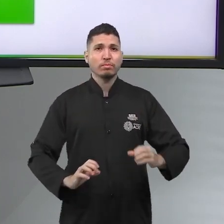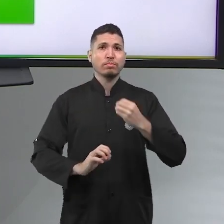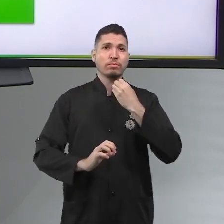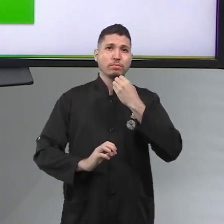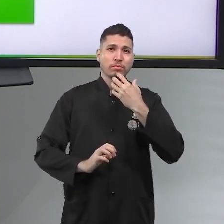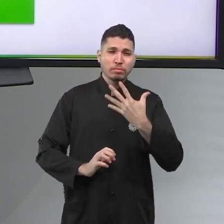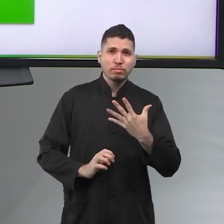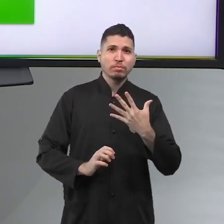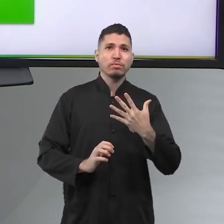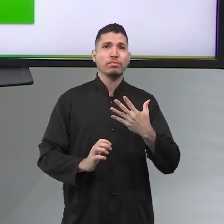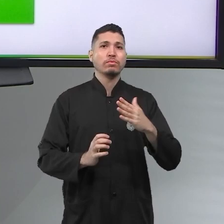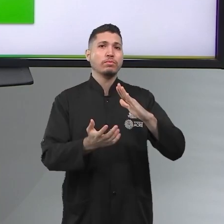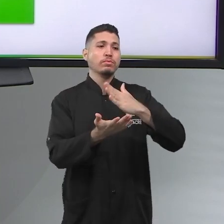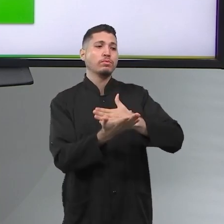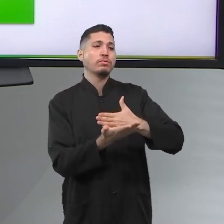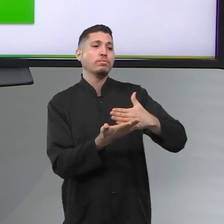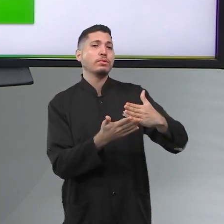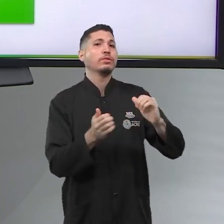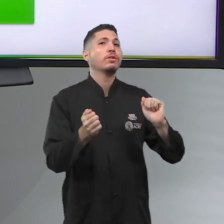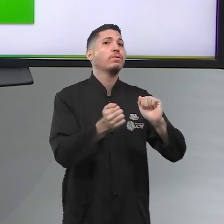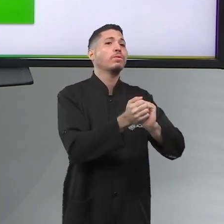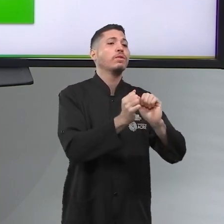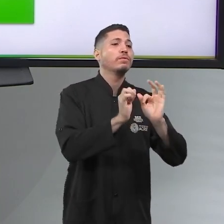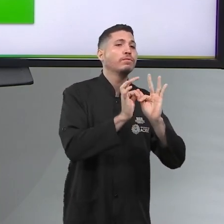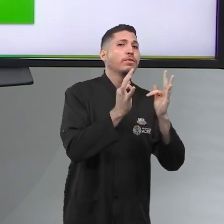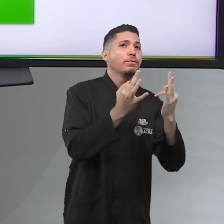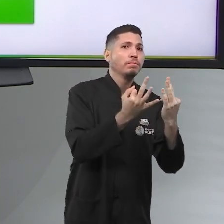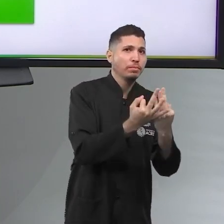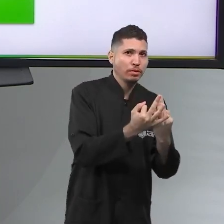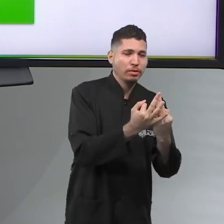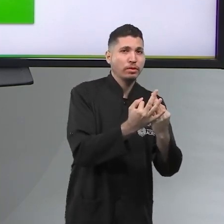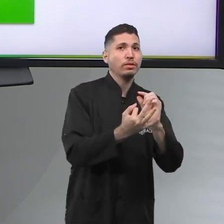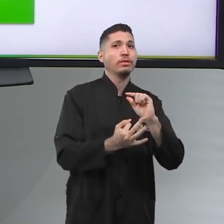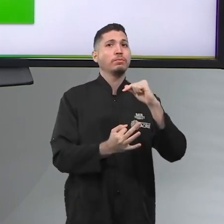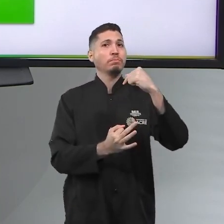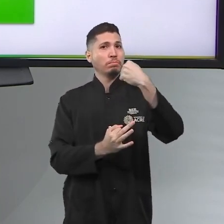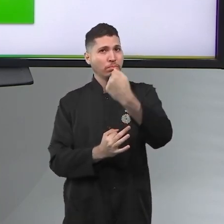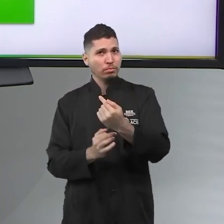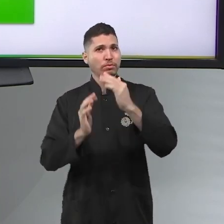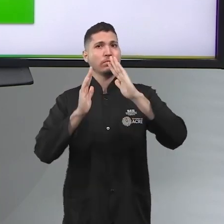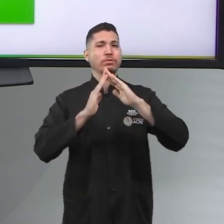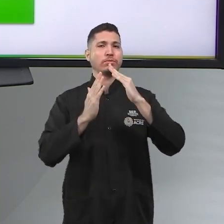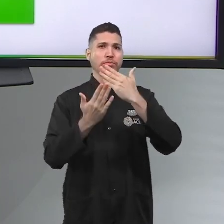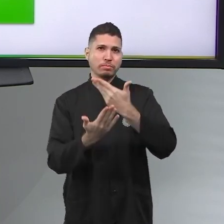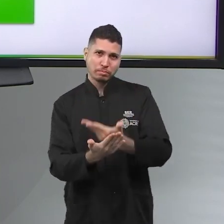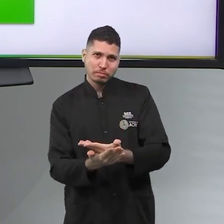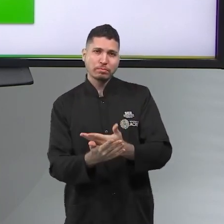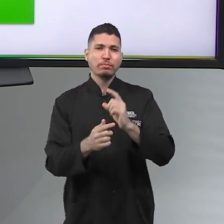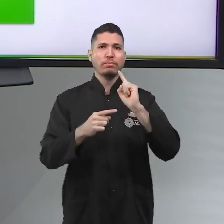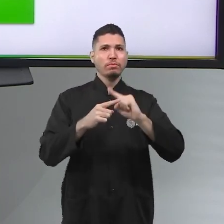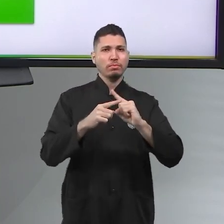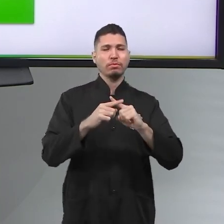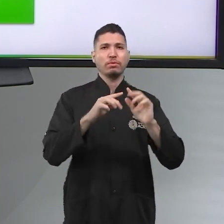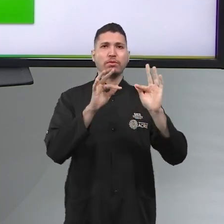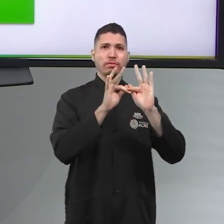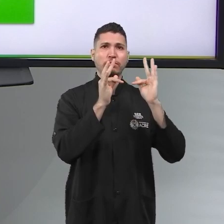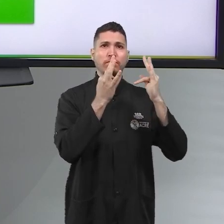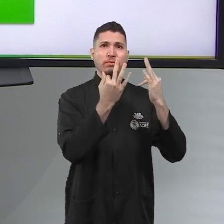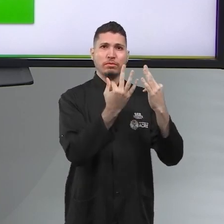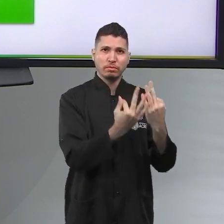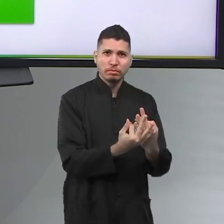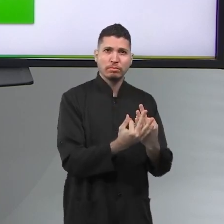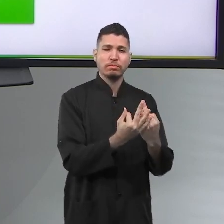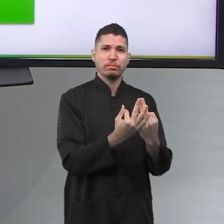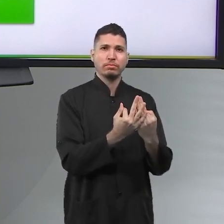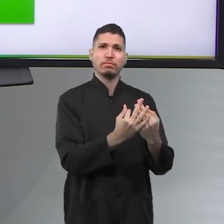não começa aprendendo, por exemplo, na escola. Você aprende na família, porque a família, ela tem a sua